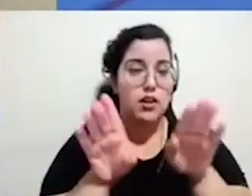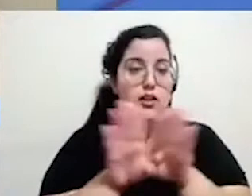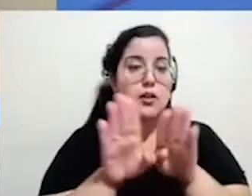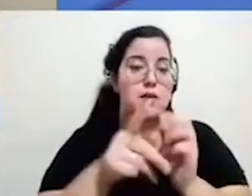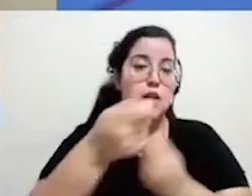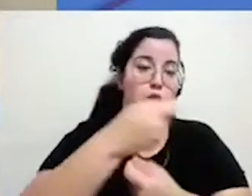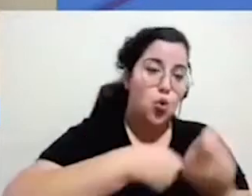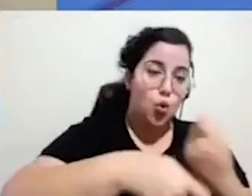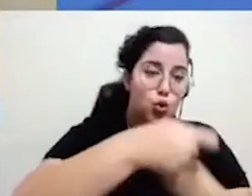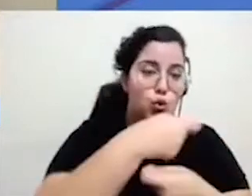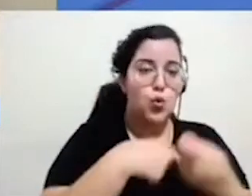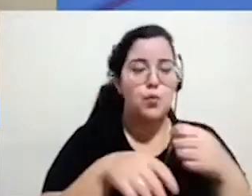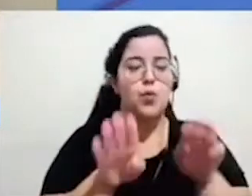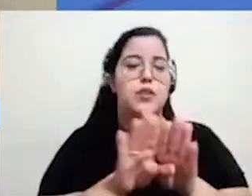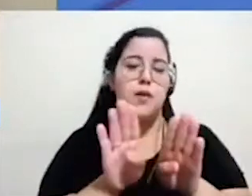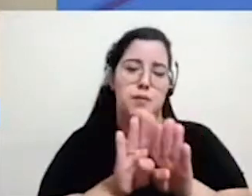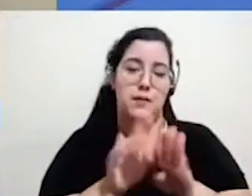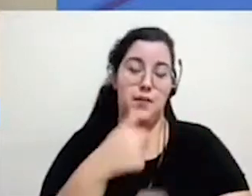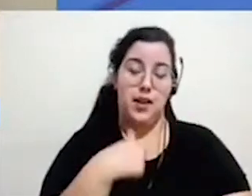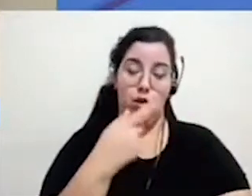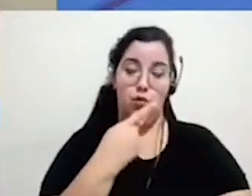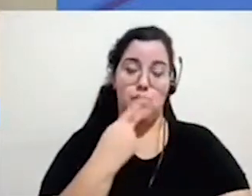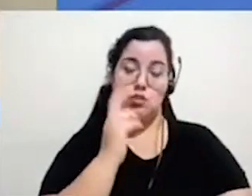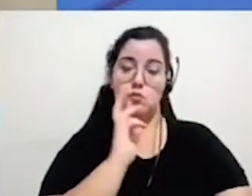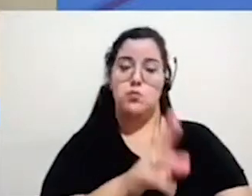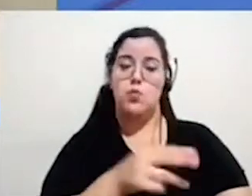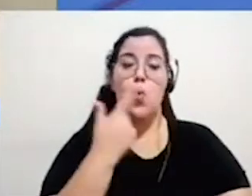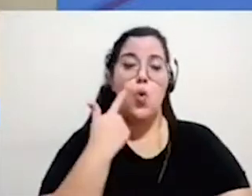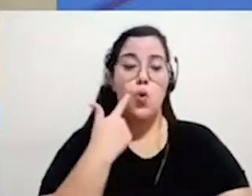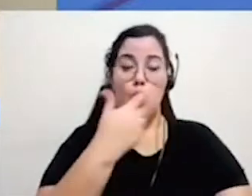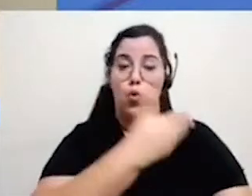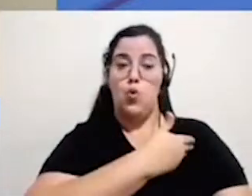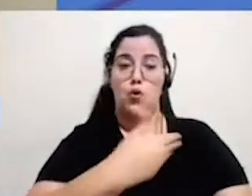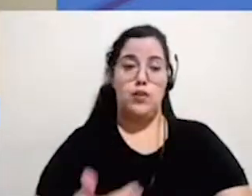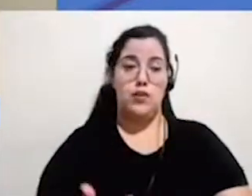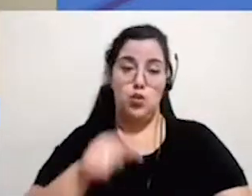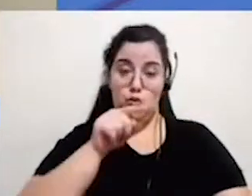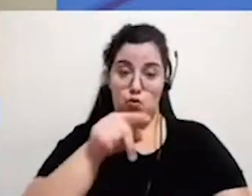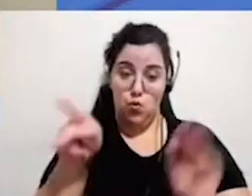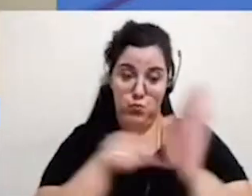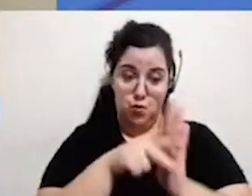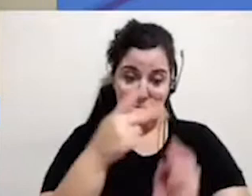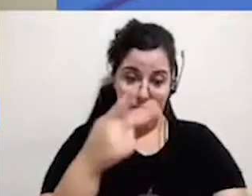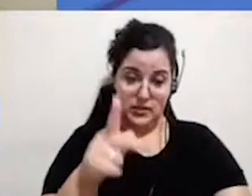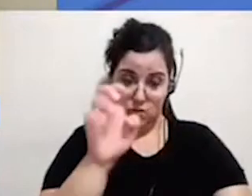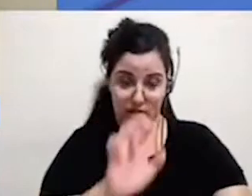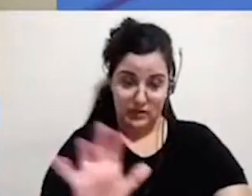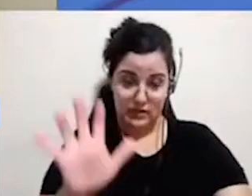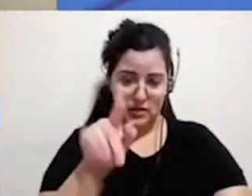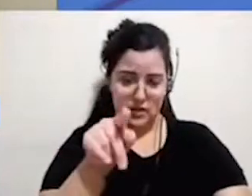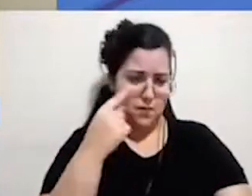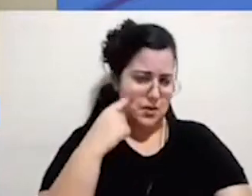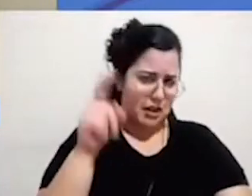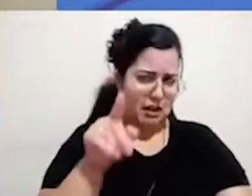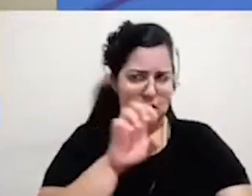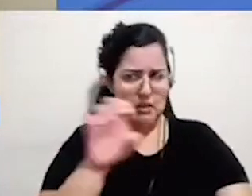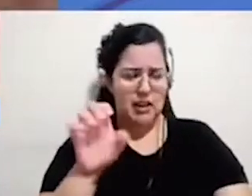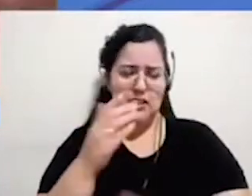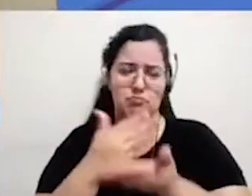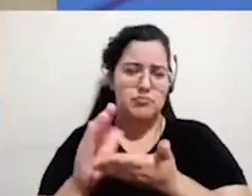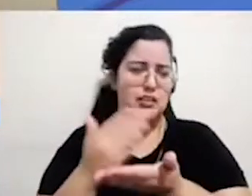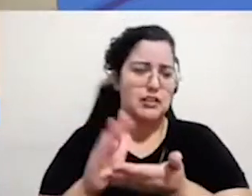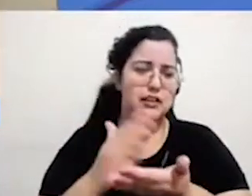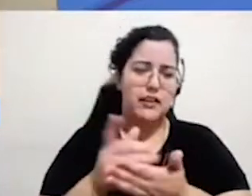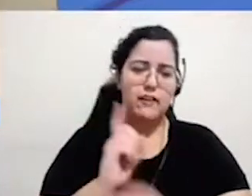dizer, o que eu falei para ele foi o seguinte, governador, o senhor aqui no seu estado, Como que o senhor pensa em conseguir toda